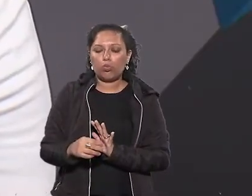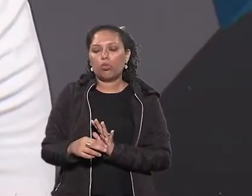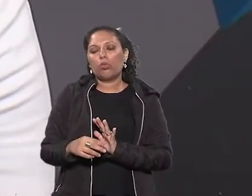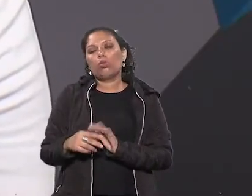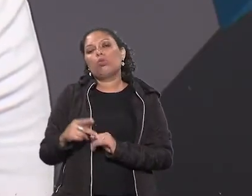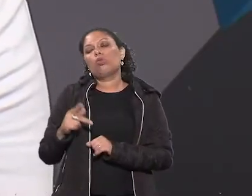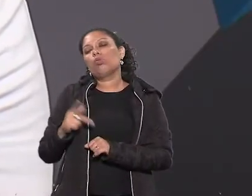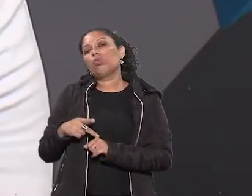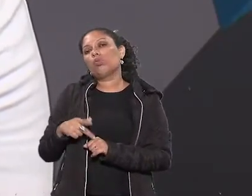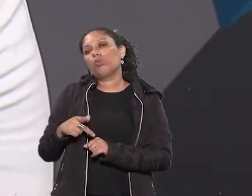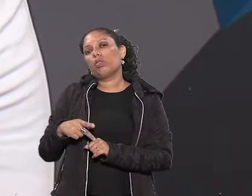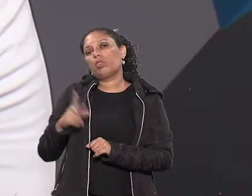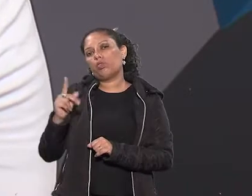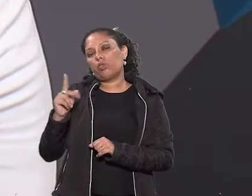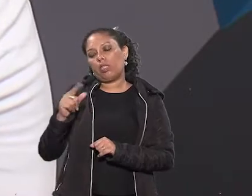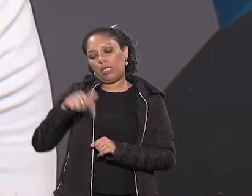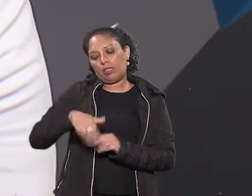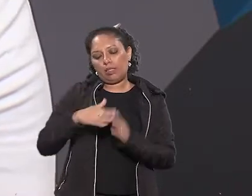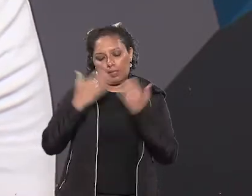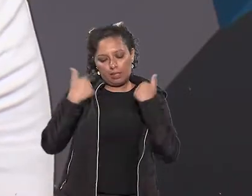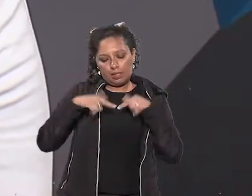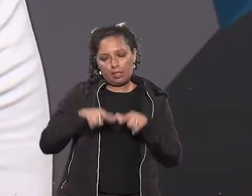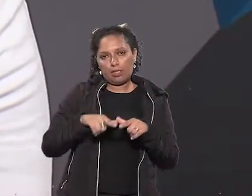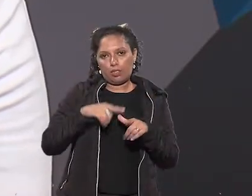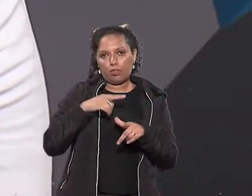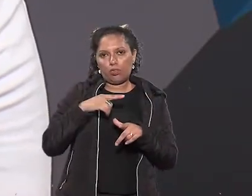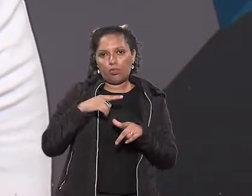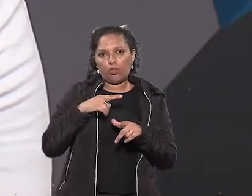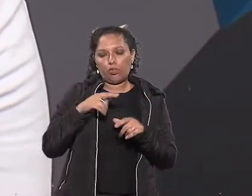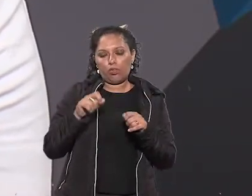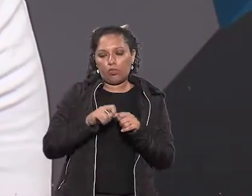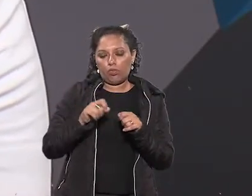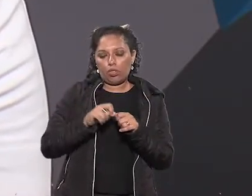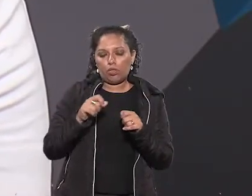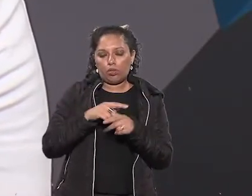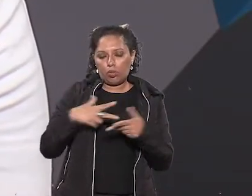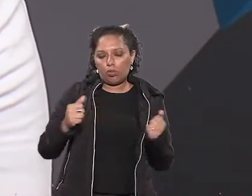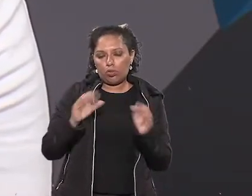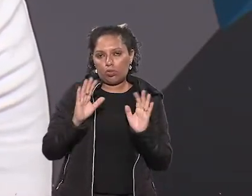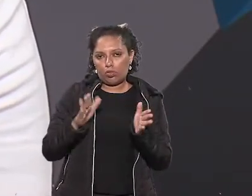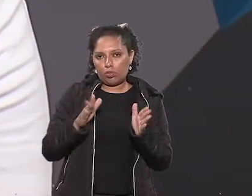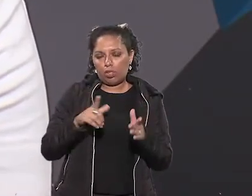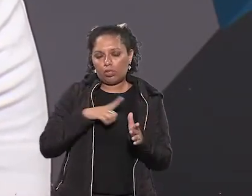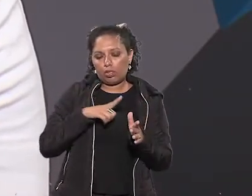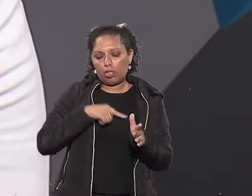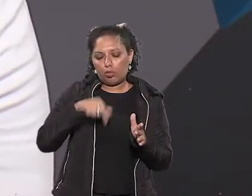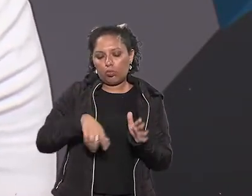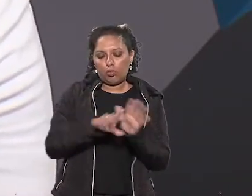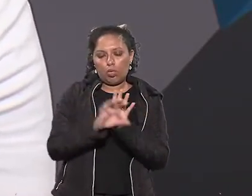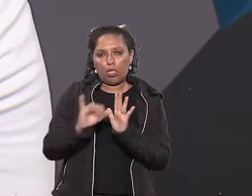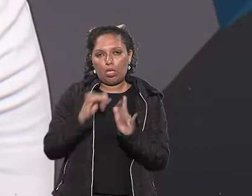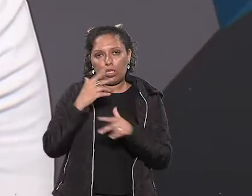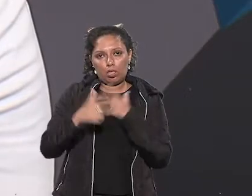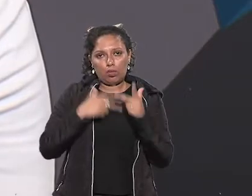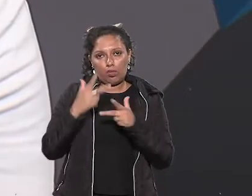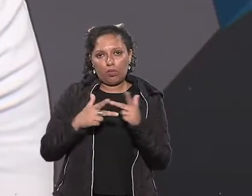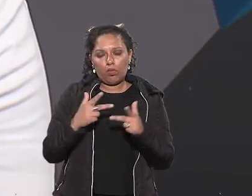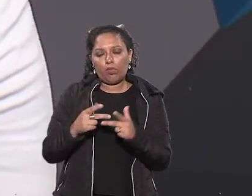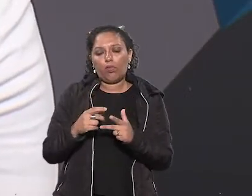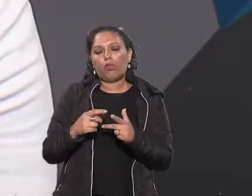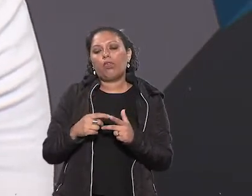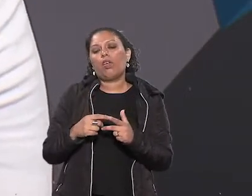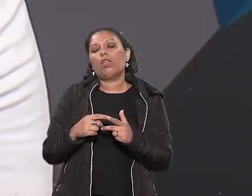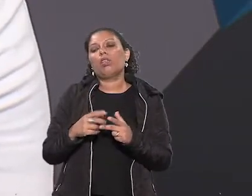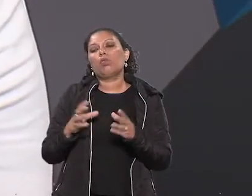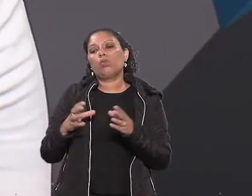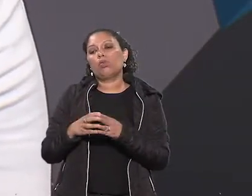da arrecadação dos royalties de petróleo, a Assembleia Legislativa já fez um pouco o dever de casa em relação a isso, né, deputado? Já tem uma lei aqui que prevê